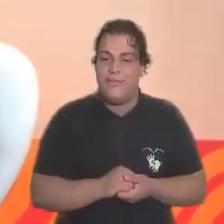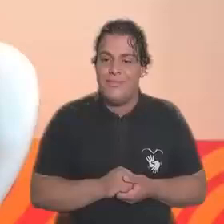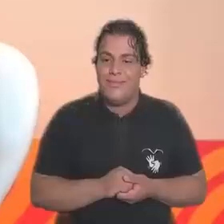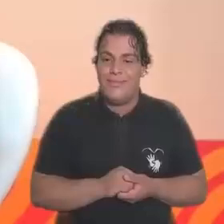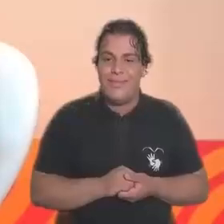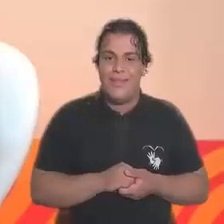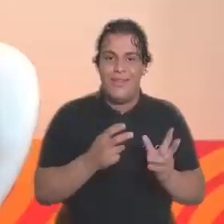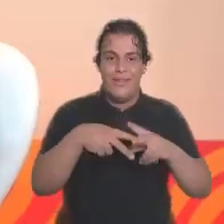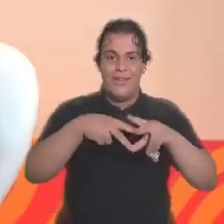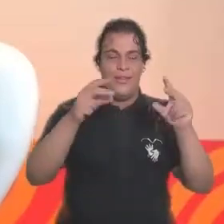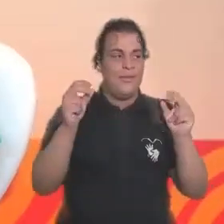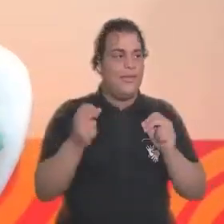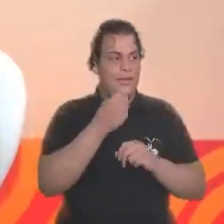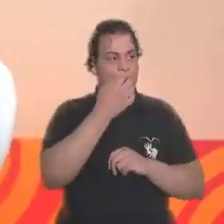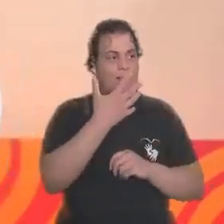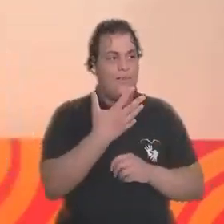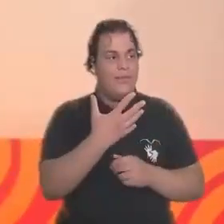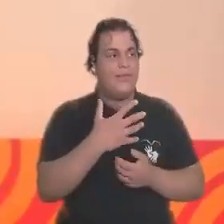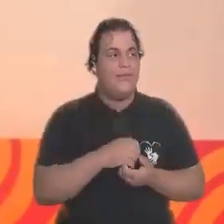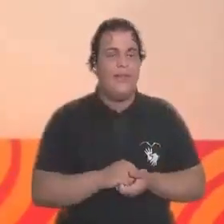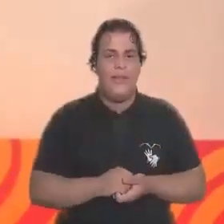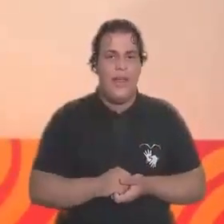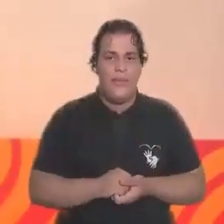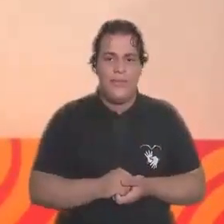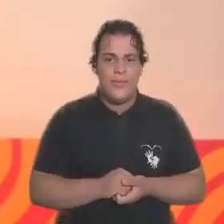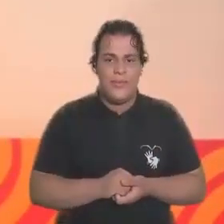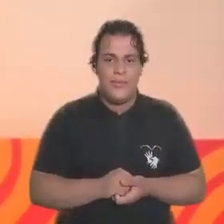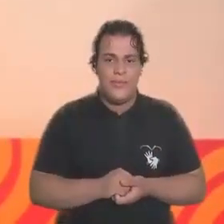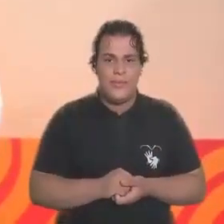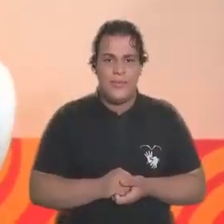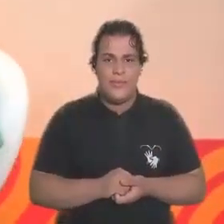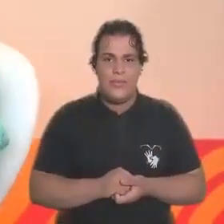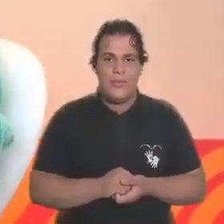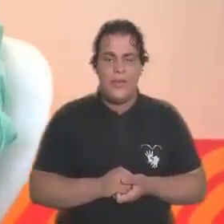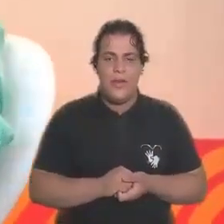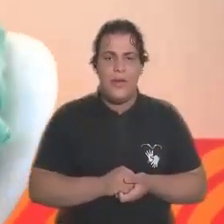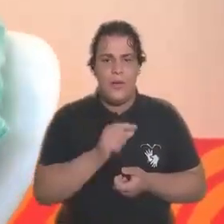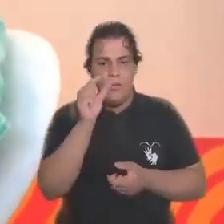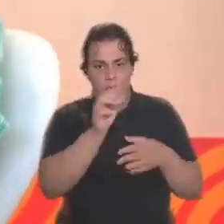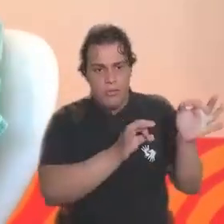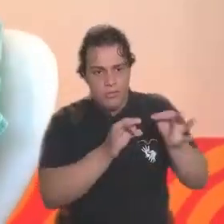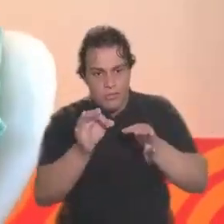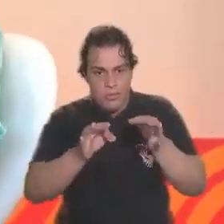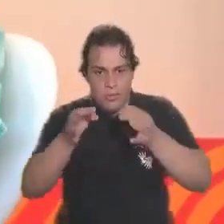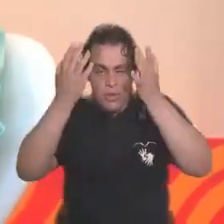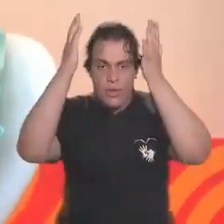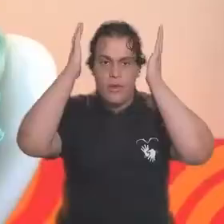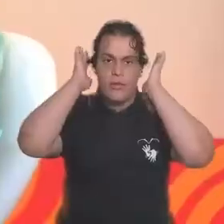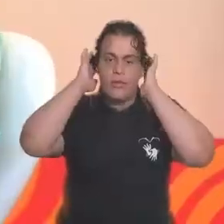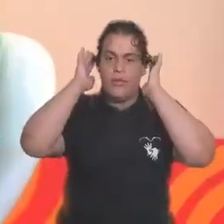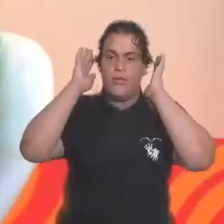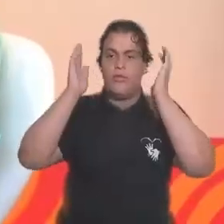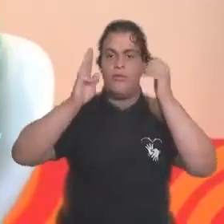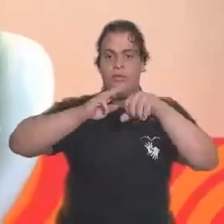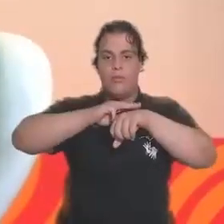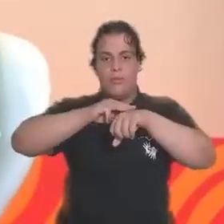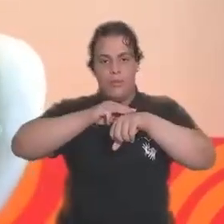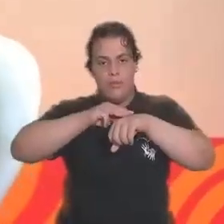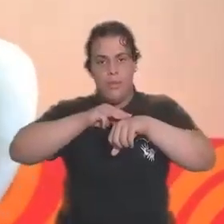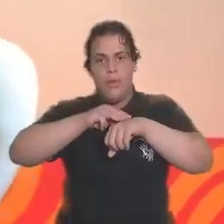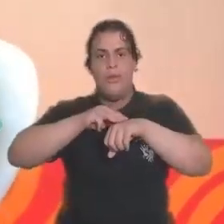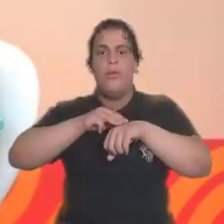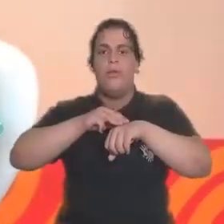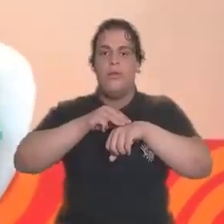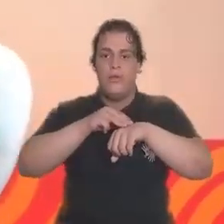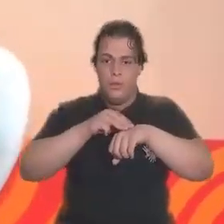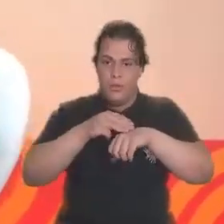muito boa de ver. Tanto que foram pouquíssimos ajustes, né? O cabelo do Davi estava um pouquinho marrom. Falou, o cabelinho dele é pretinho,